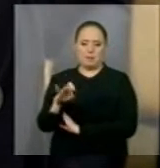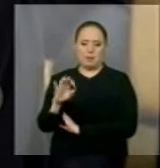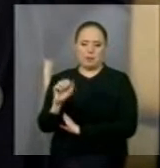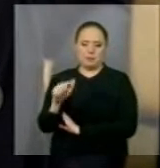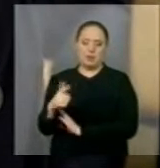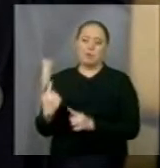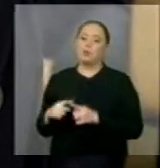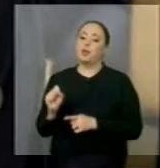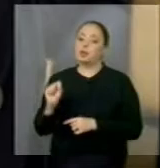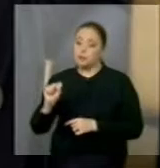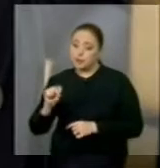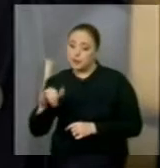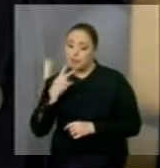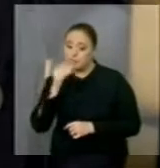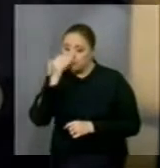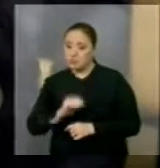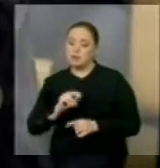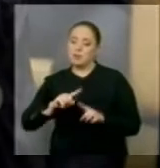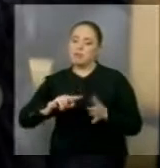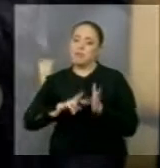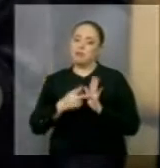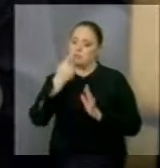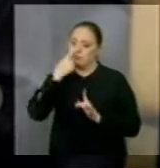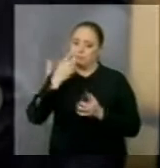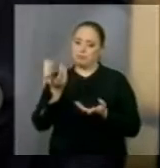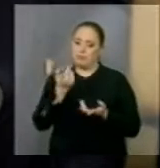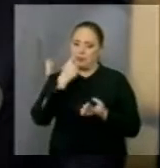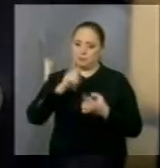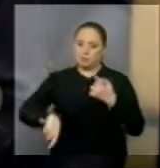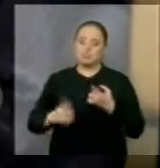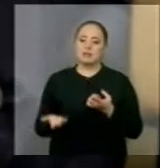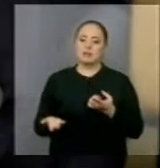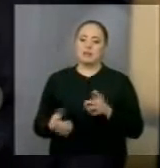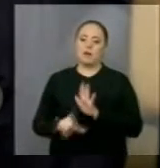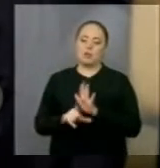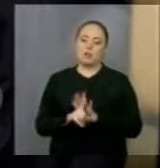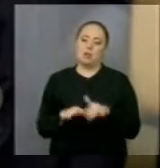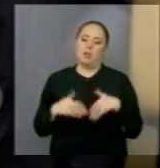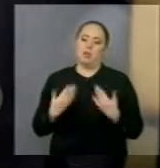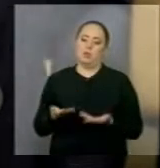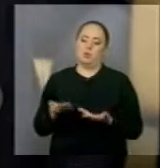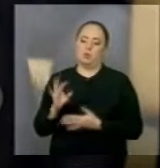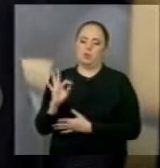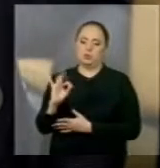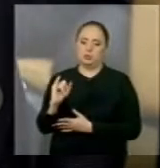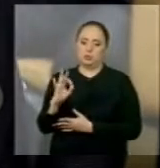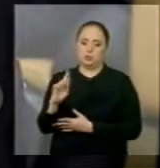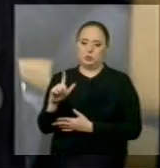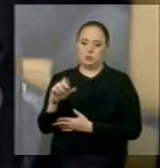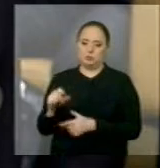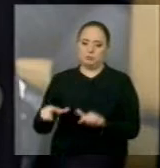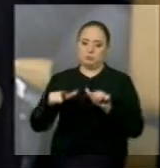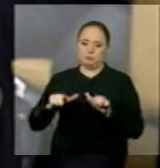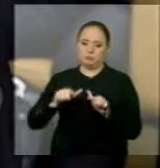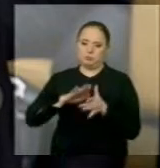sim configuraria descumprimento da cláusula e com isso, portanto, o título estaria sujeito à resolução. E um